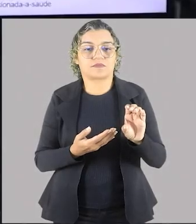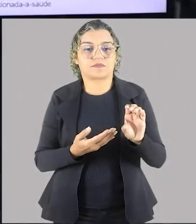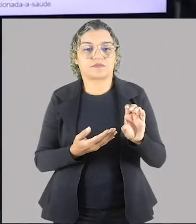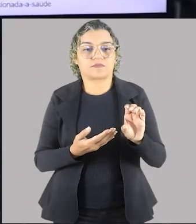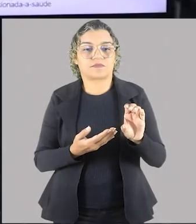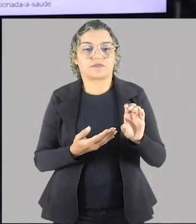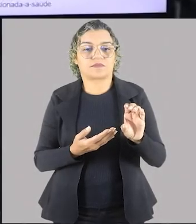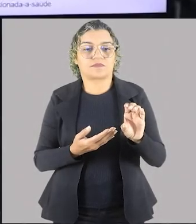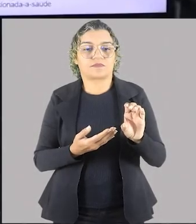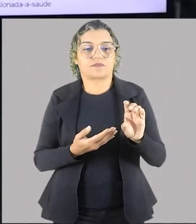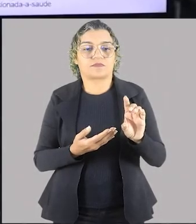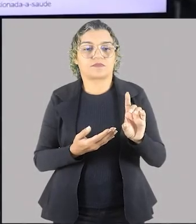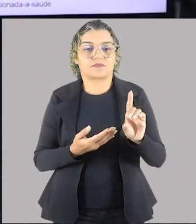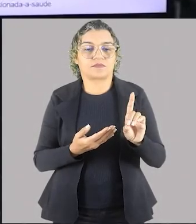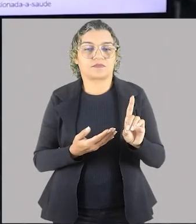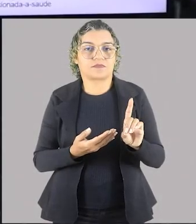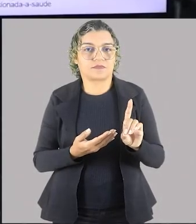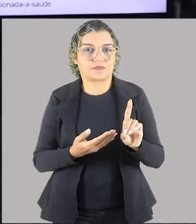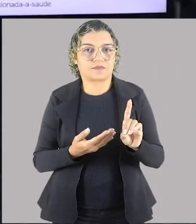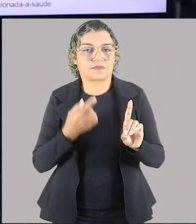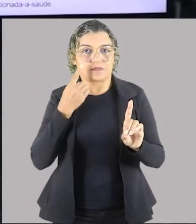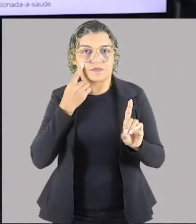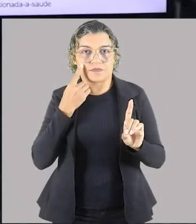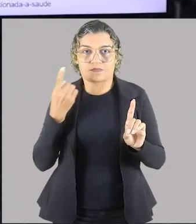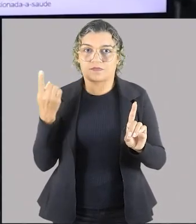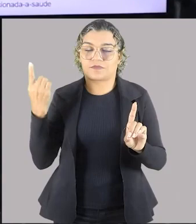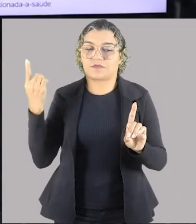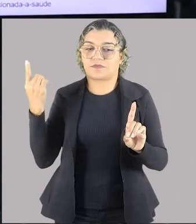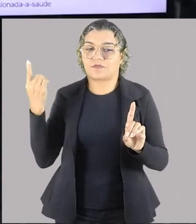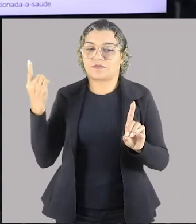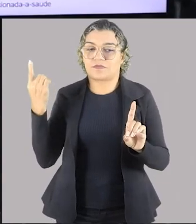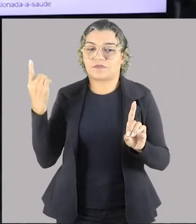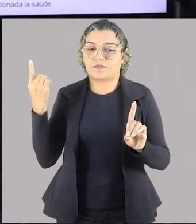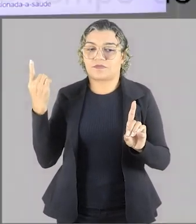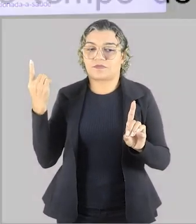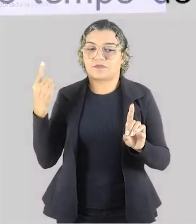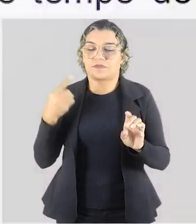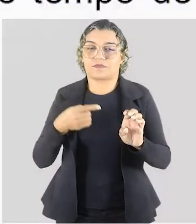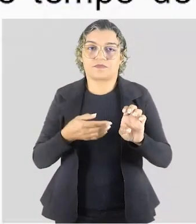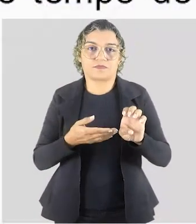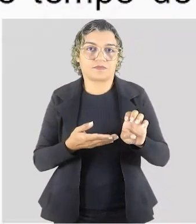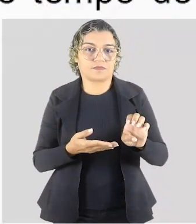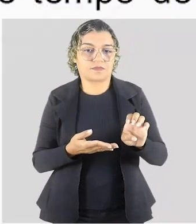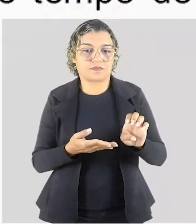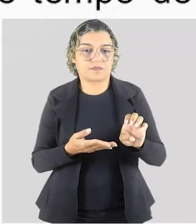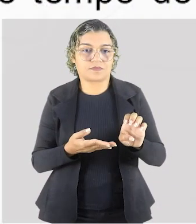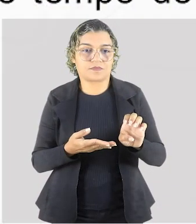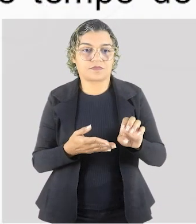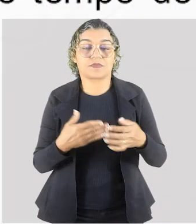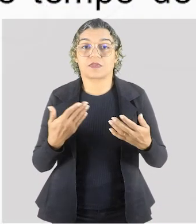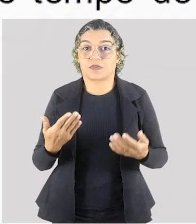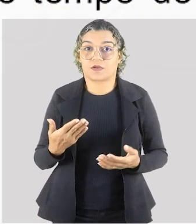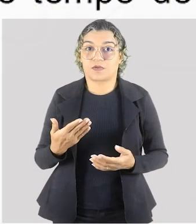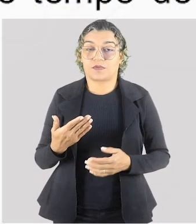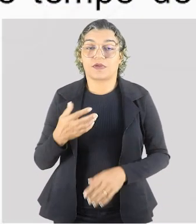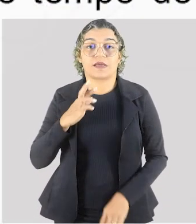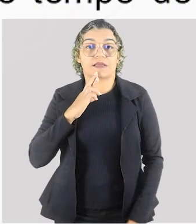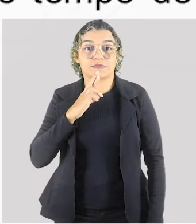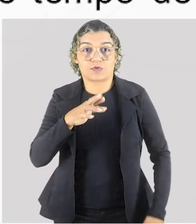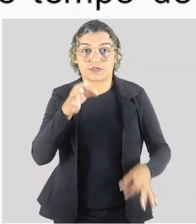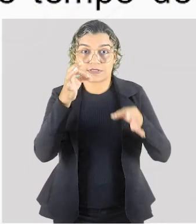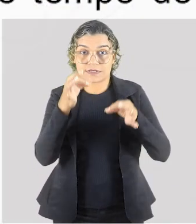e tempo de reação. Letra D, resistência cardiovascular e força. E letra E, flexibilidade. Então, a resposta